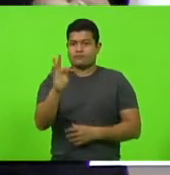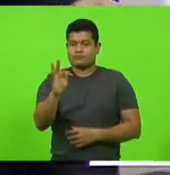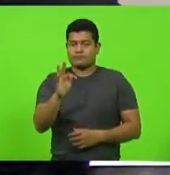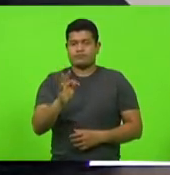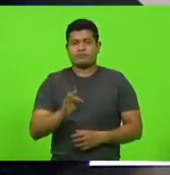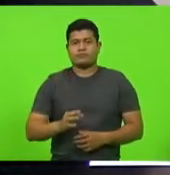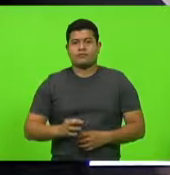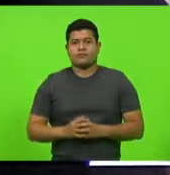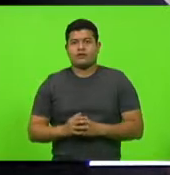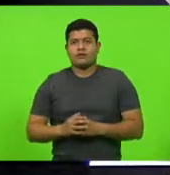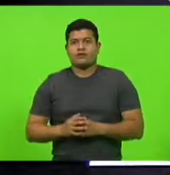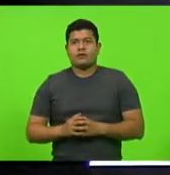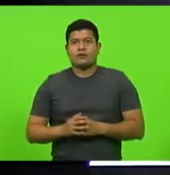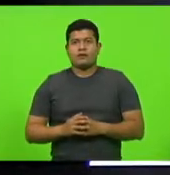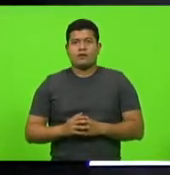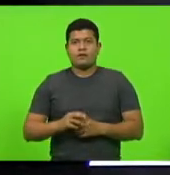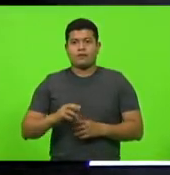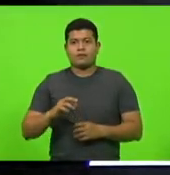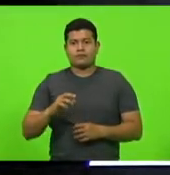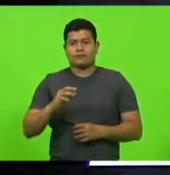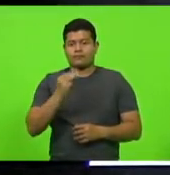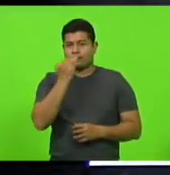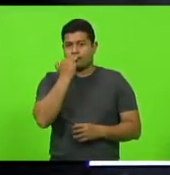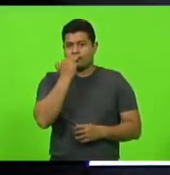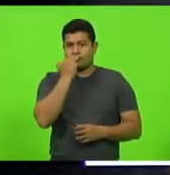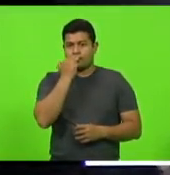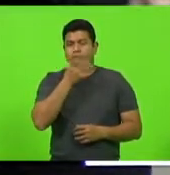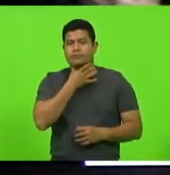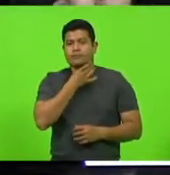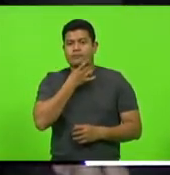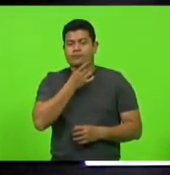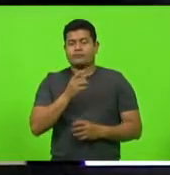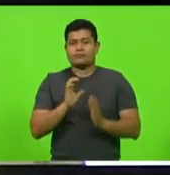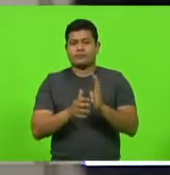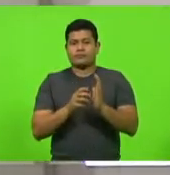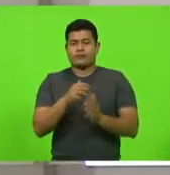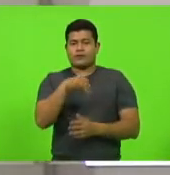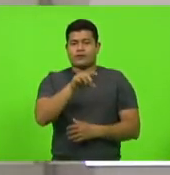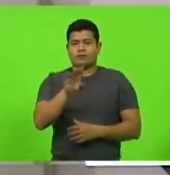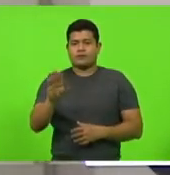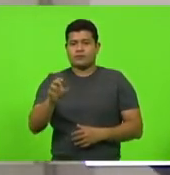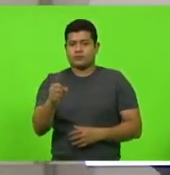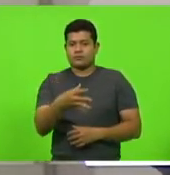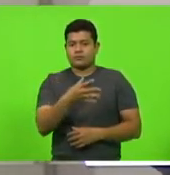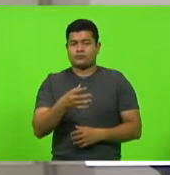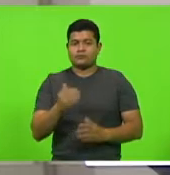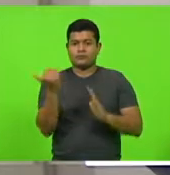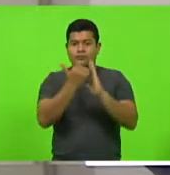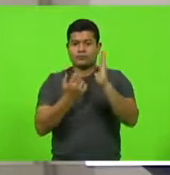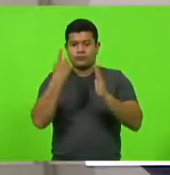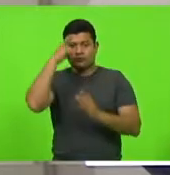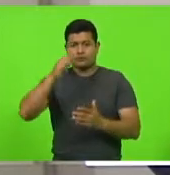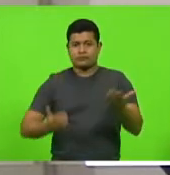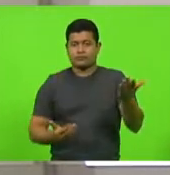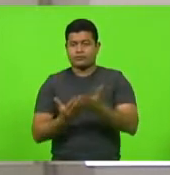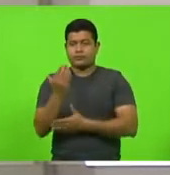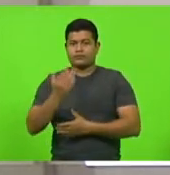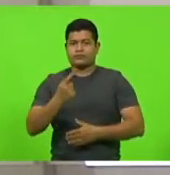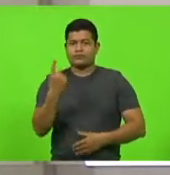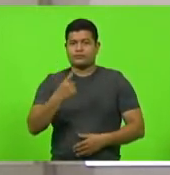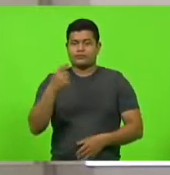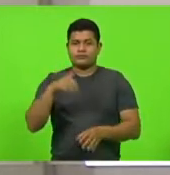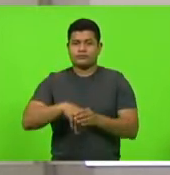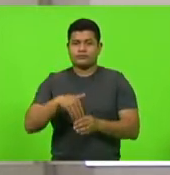Valdir Cobalcini e Moacir Sopelsa, Bloco MDB Novo. Ordem do dia. Foi aprovado em primeiro turno, pelo